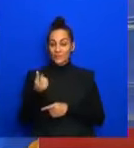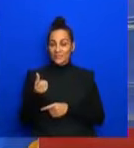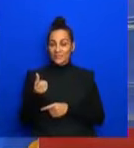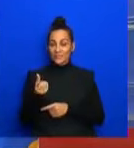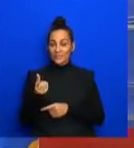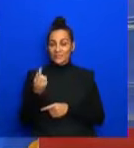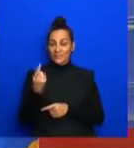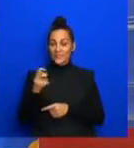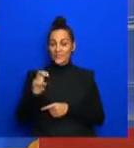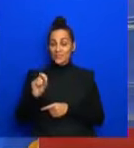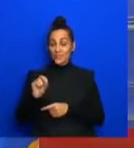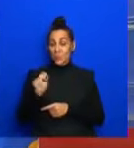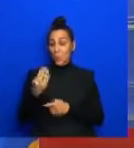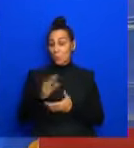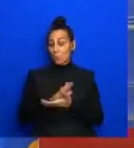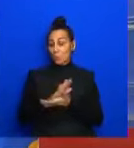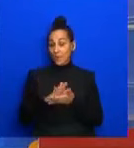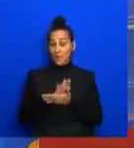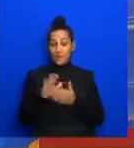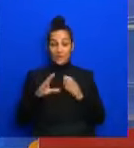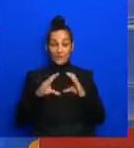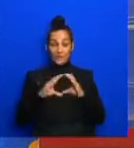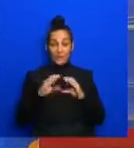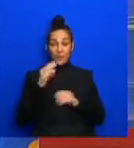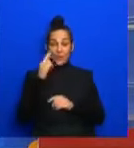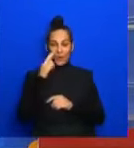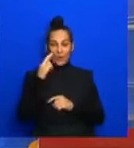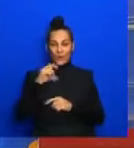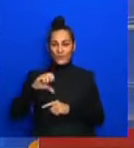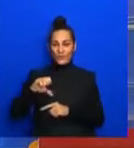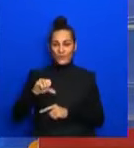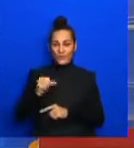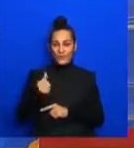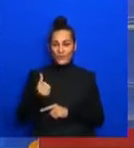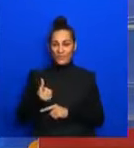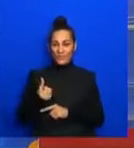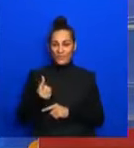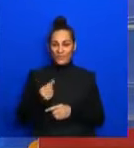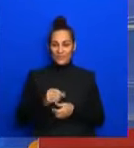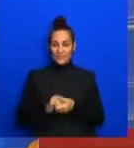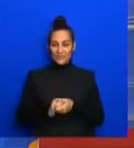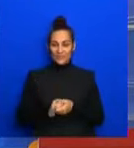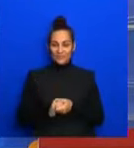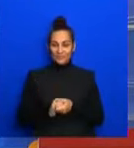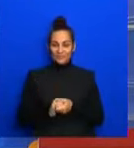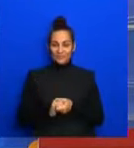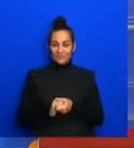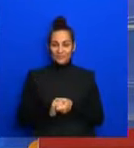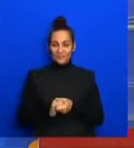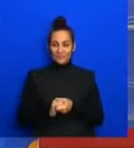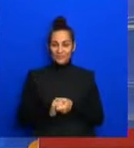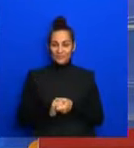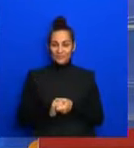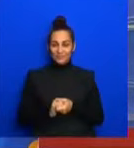16, 15 ou nenhum número. Bola rosa, 96. Rosa,